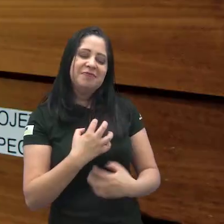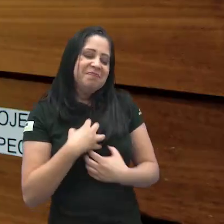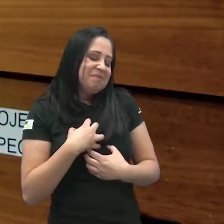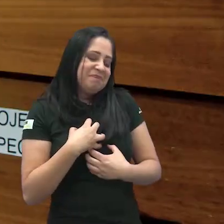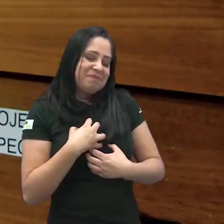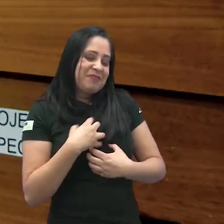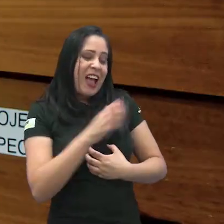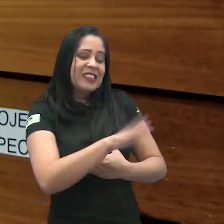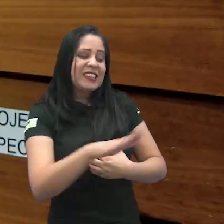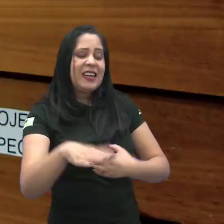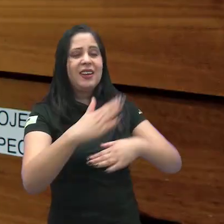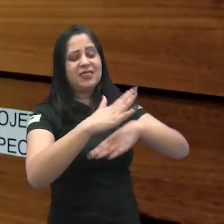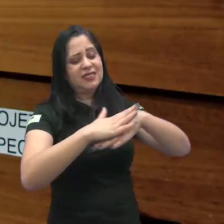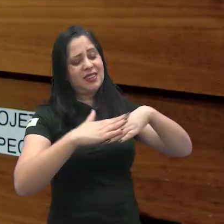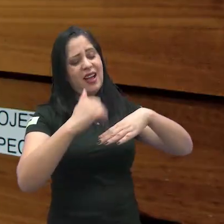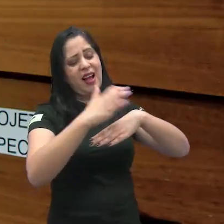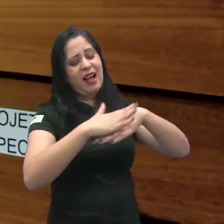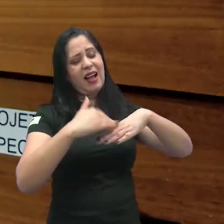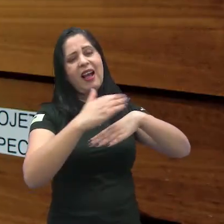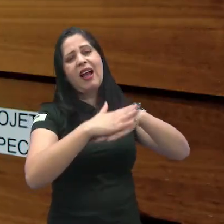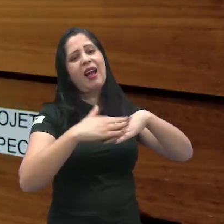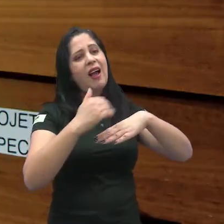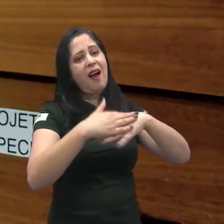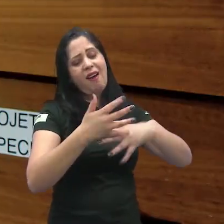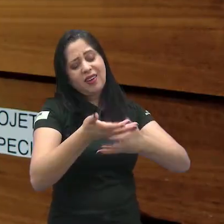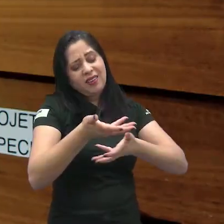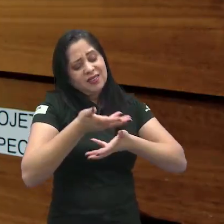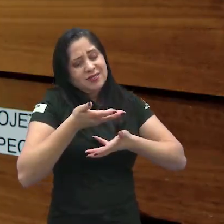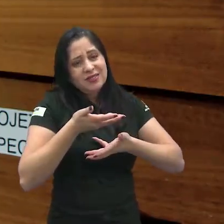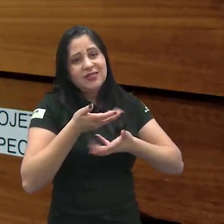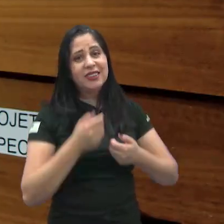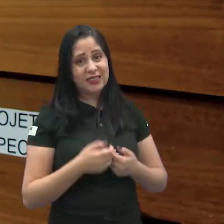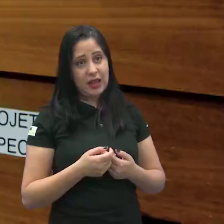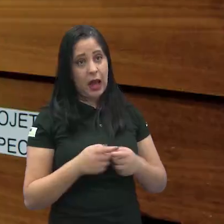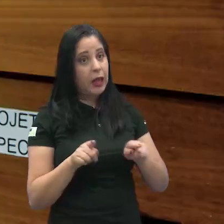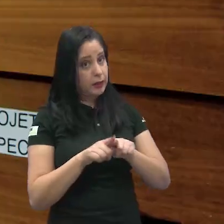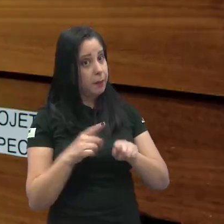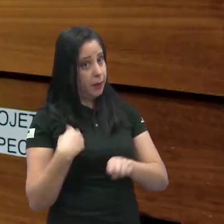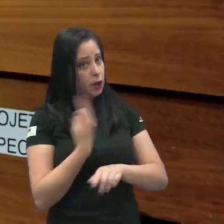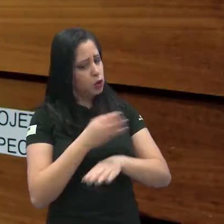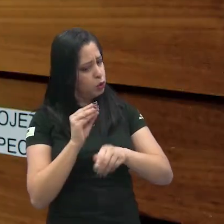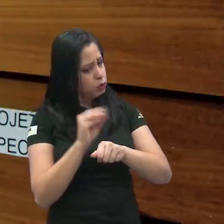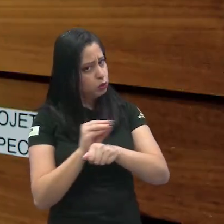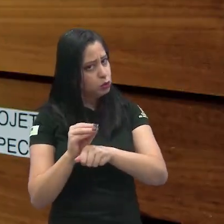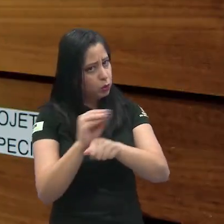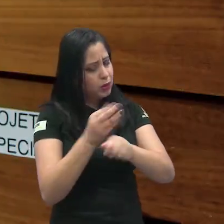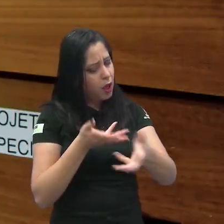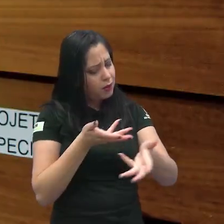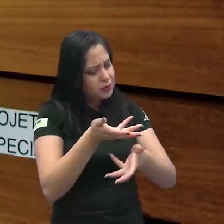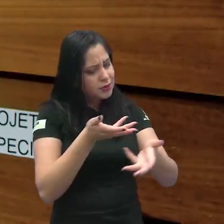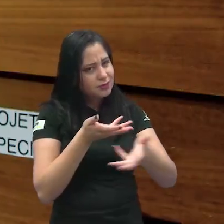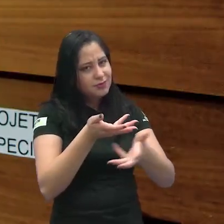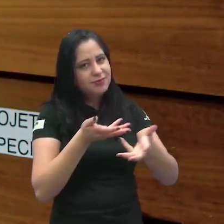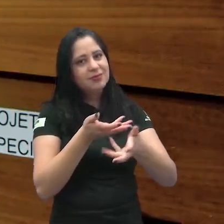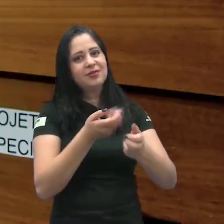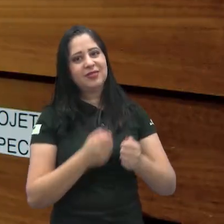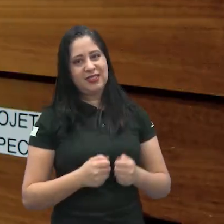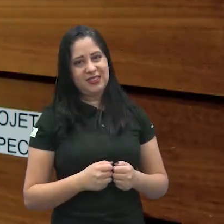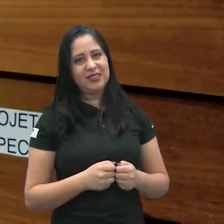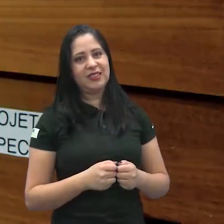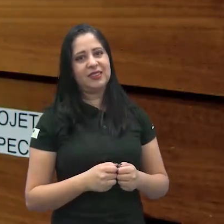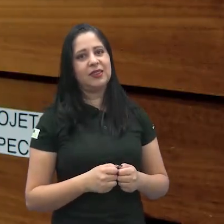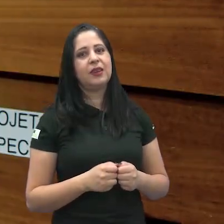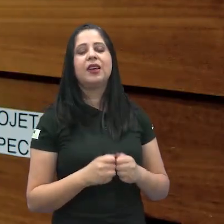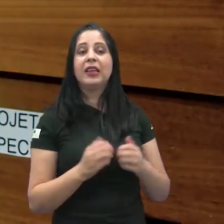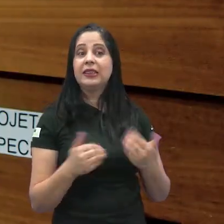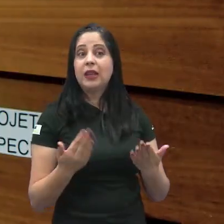né? Esse cuidado que eles têm, eles sentem que a gente tem cuidado com eles, e é recíproco. Eles têm esse cuidado com a gente.